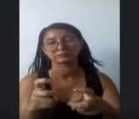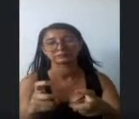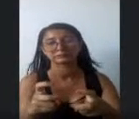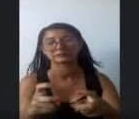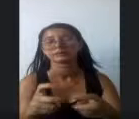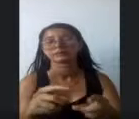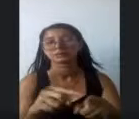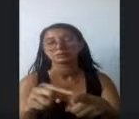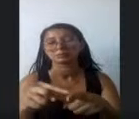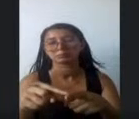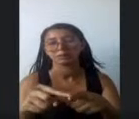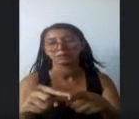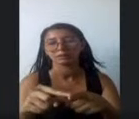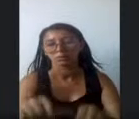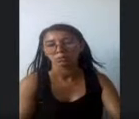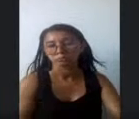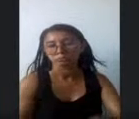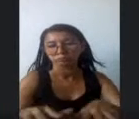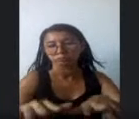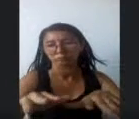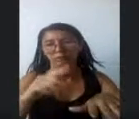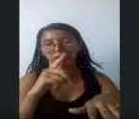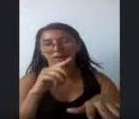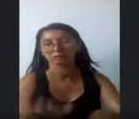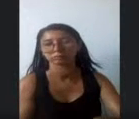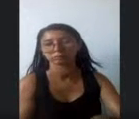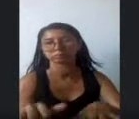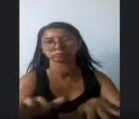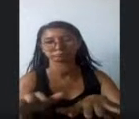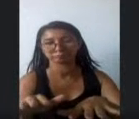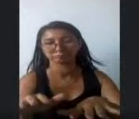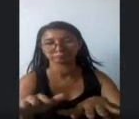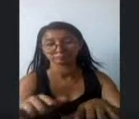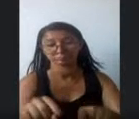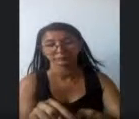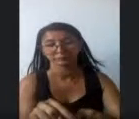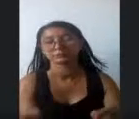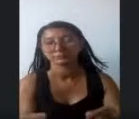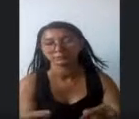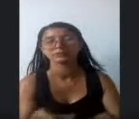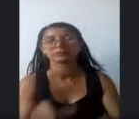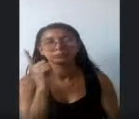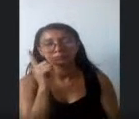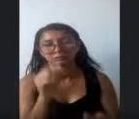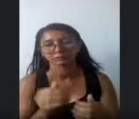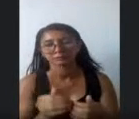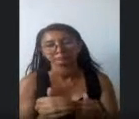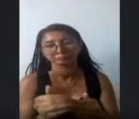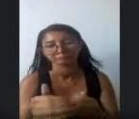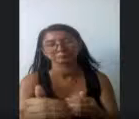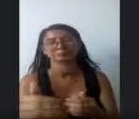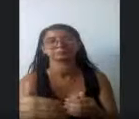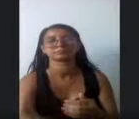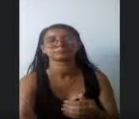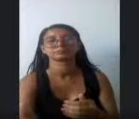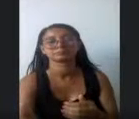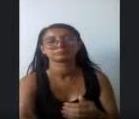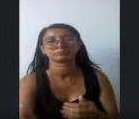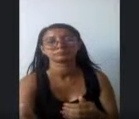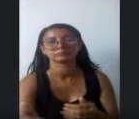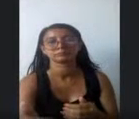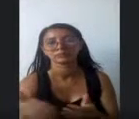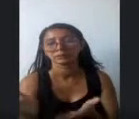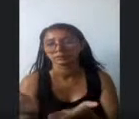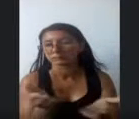contato, mas assim, logo após nós conseguimos retornar à pesquisa, as pessoas eram